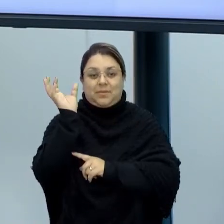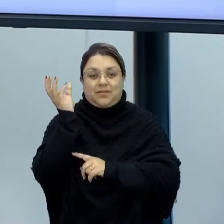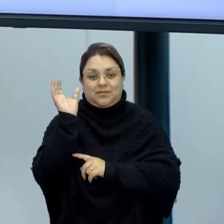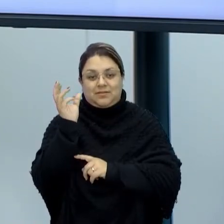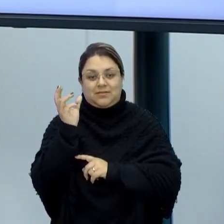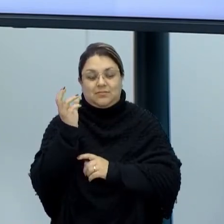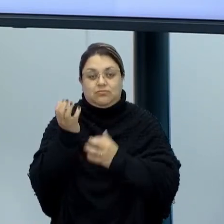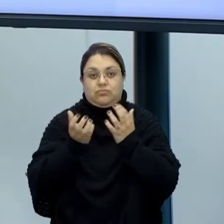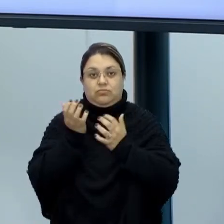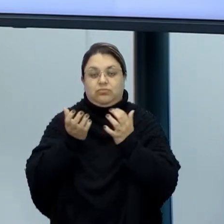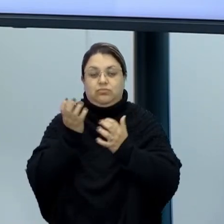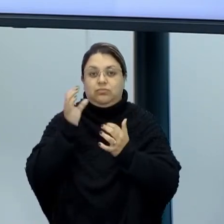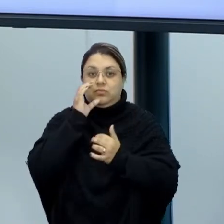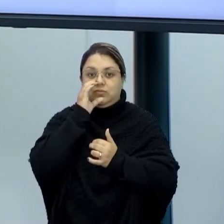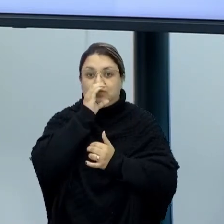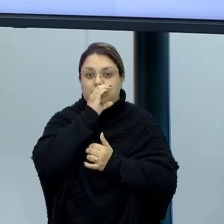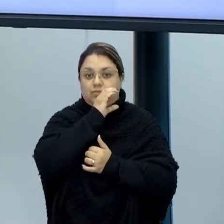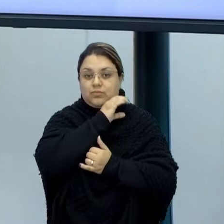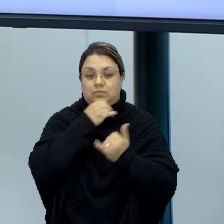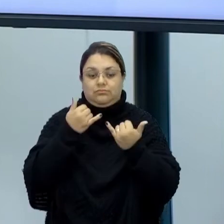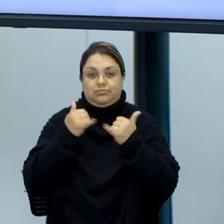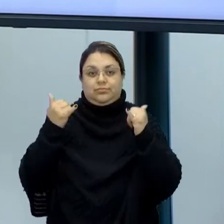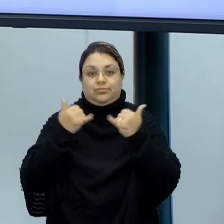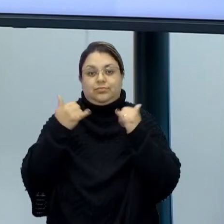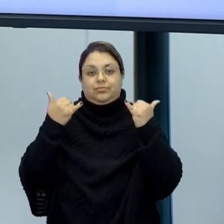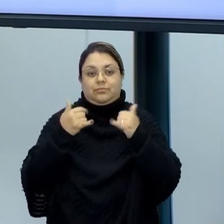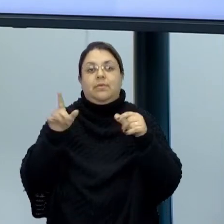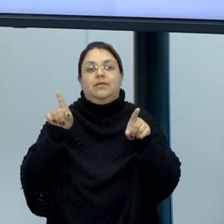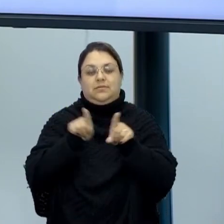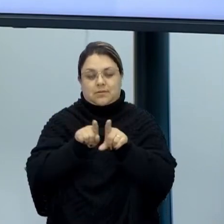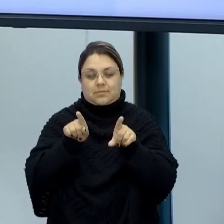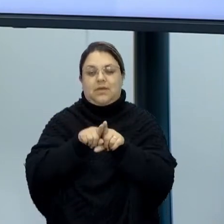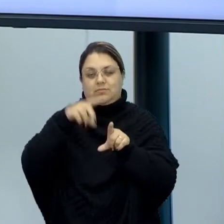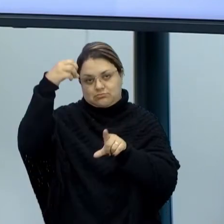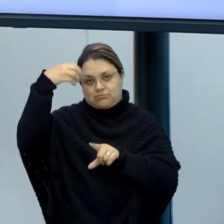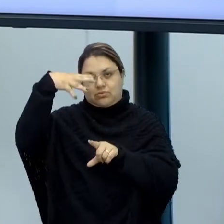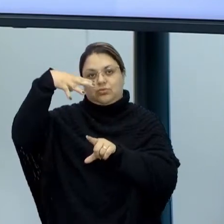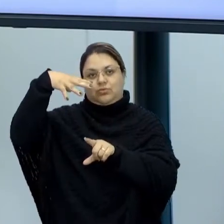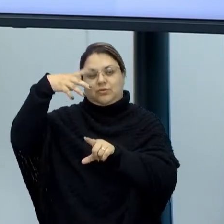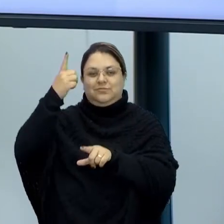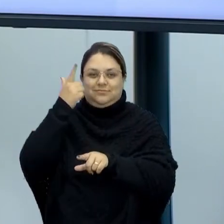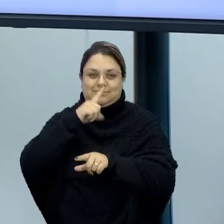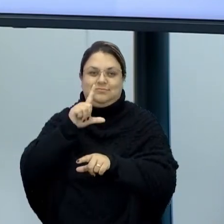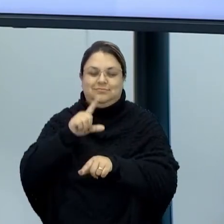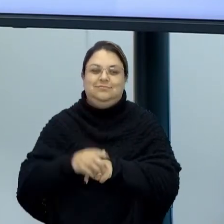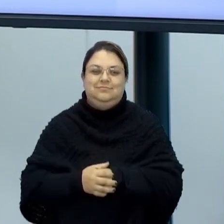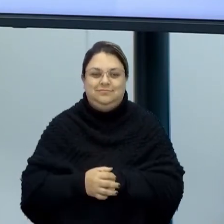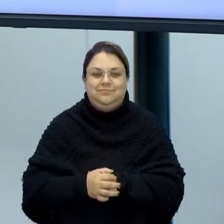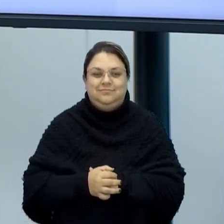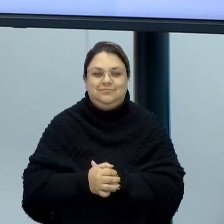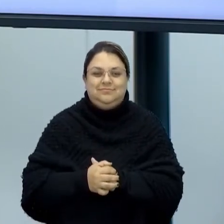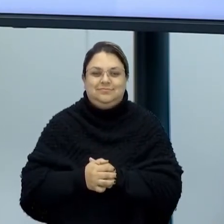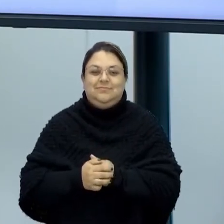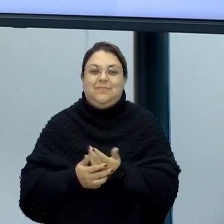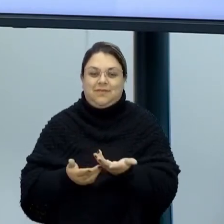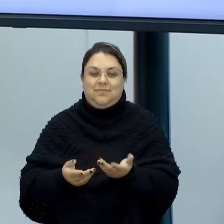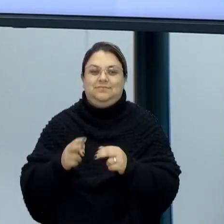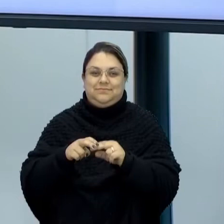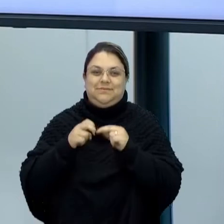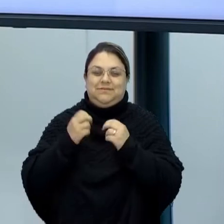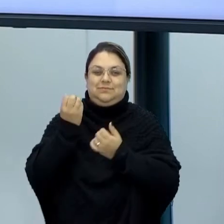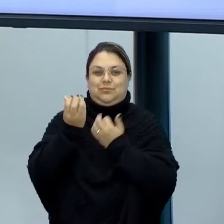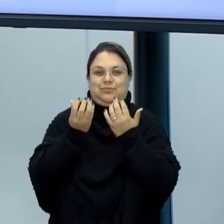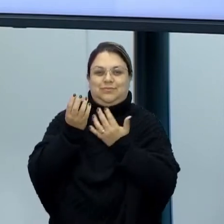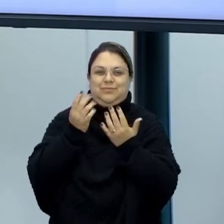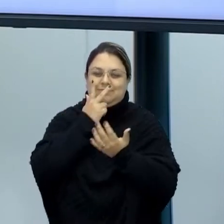tal que o elétron, além de aquecer, ele emite luz. Então, essa lâmpada, esse é o funcionamento da